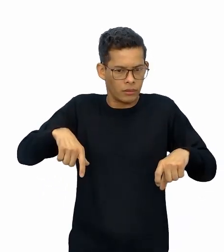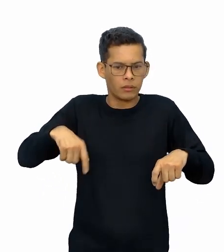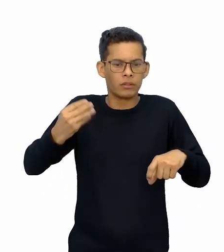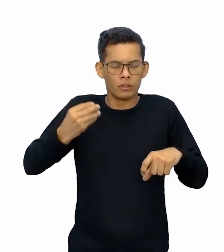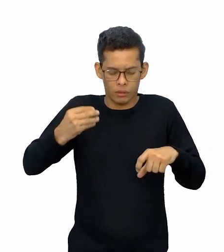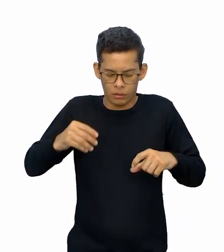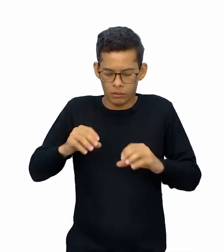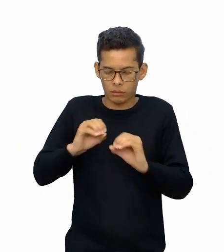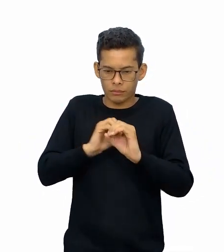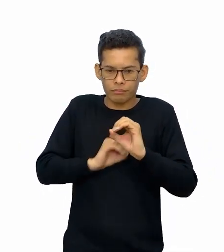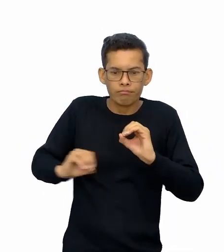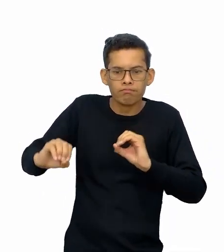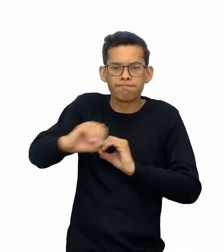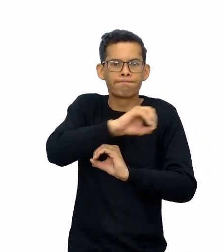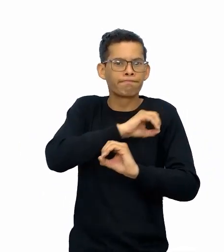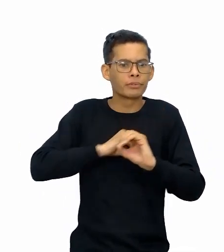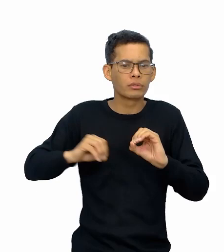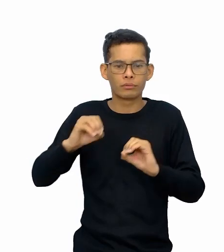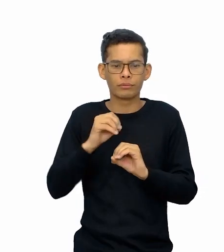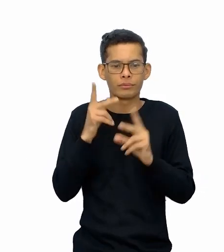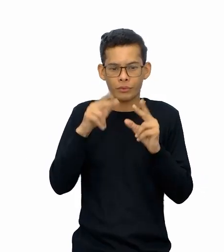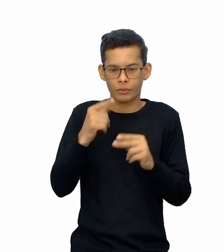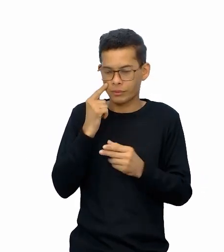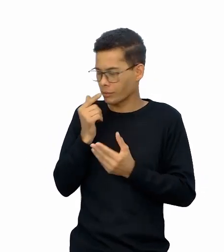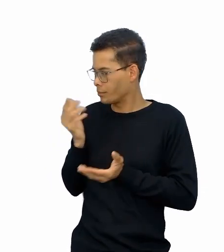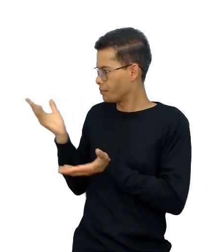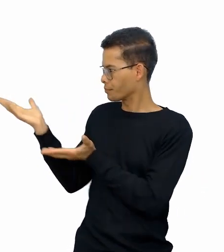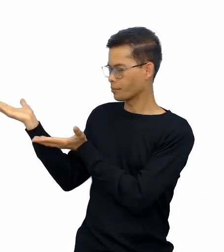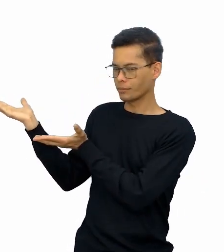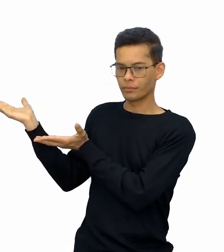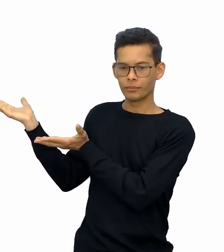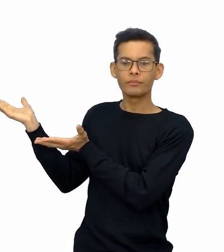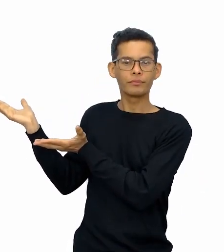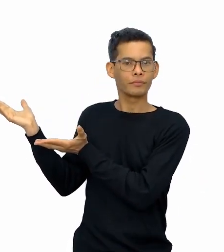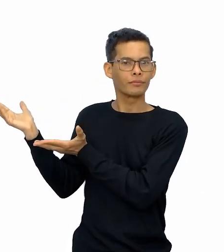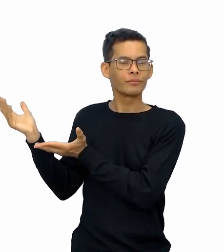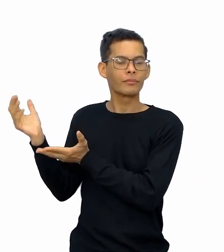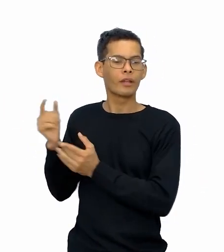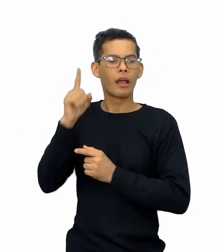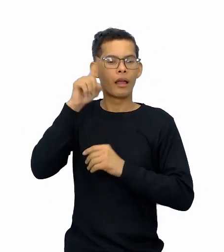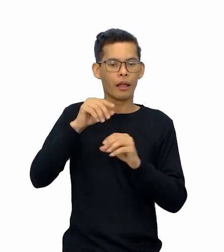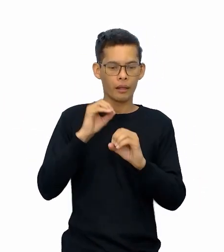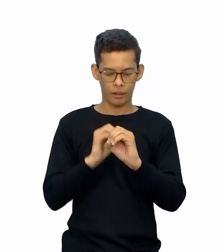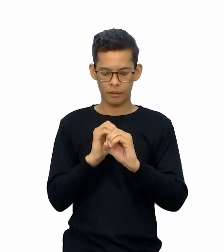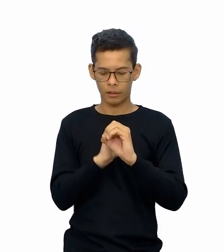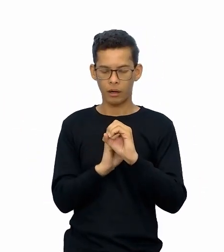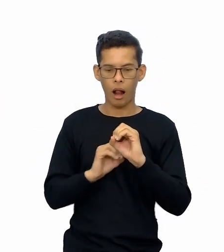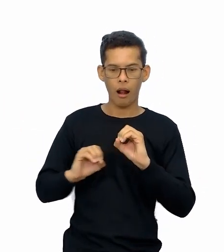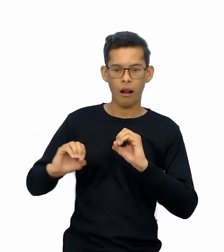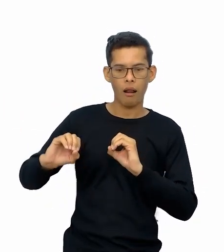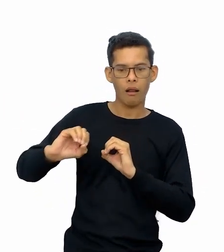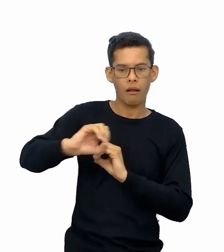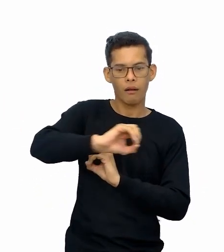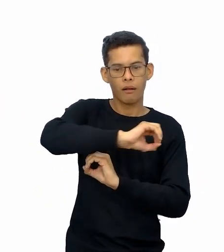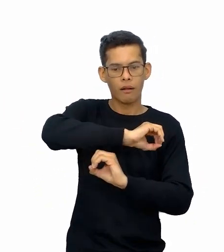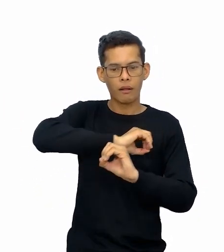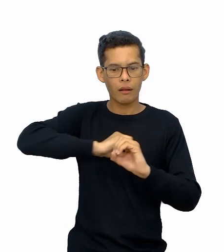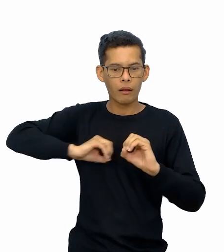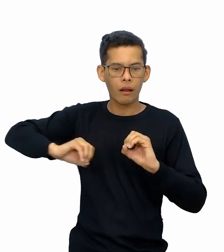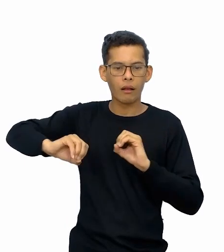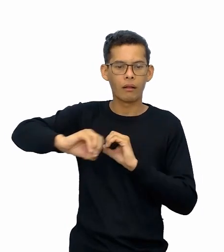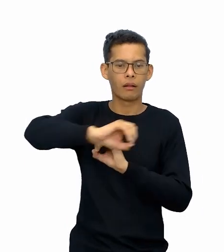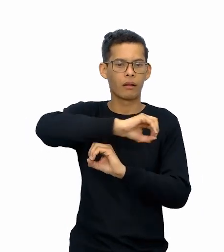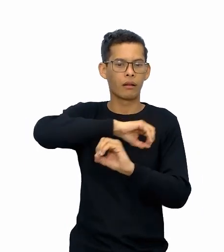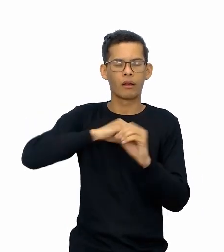acontece na nossa quadrinha improvisada, mas elas são órbitas achatadas, chamadas